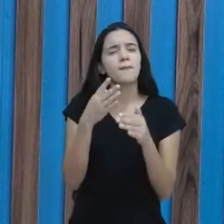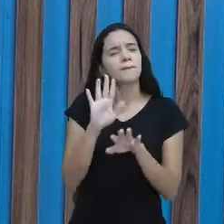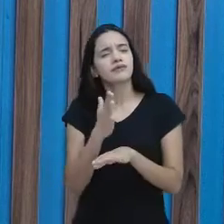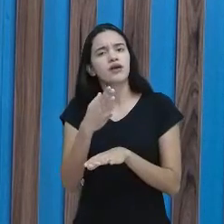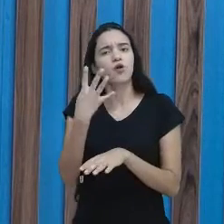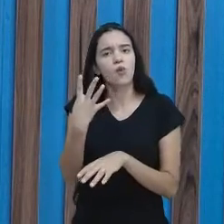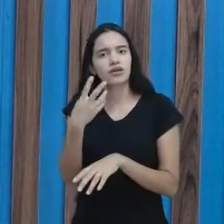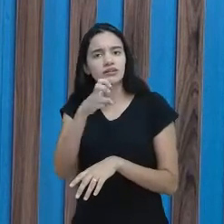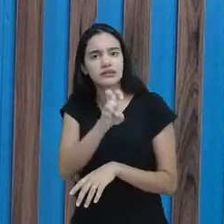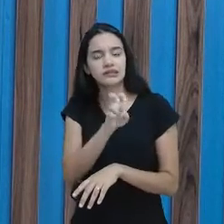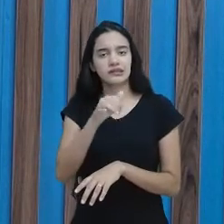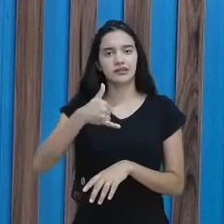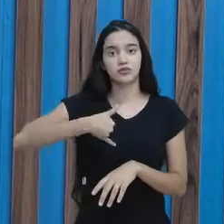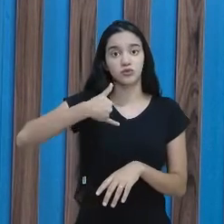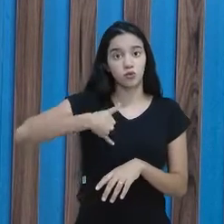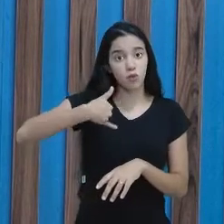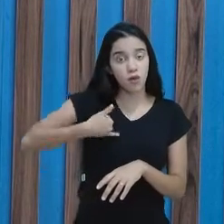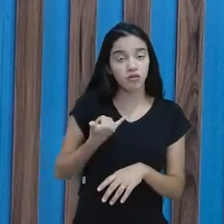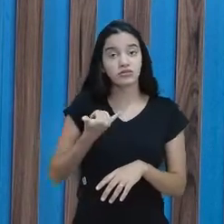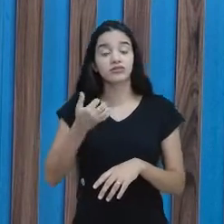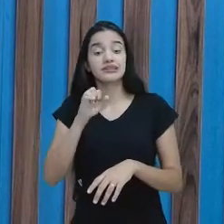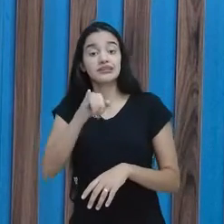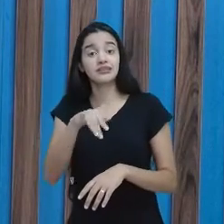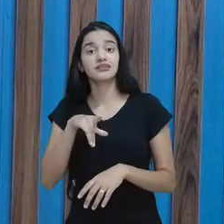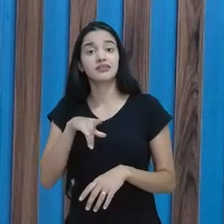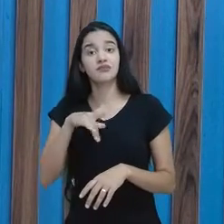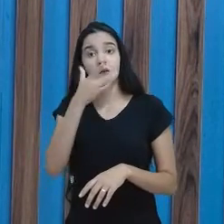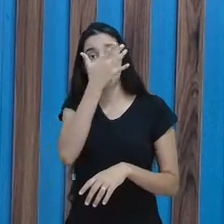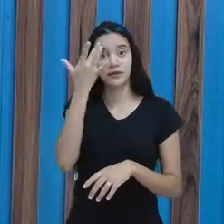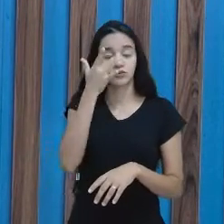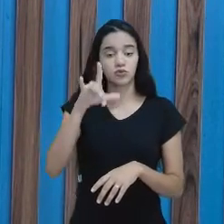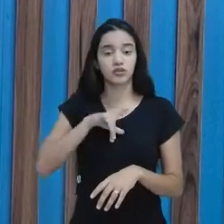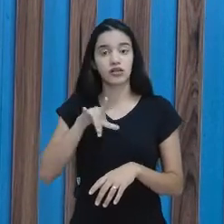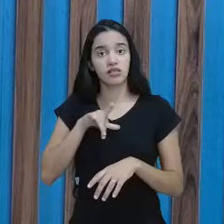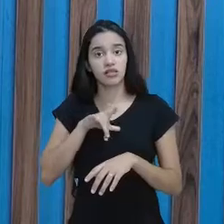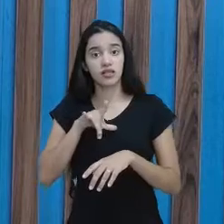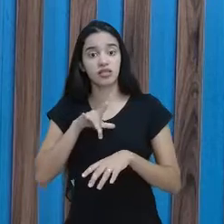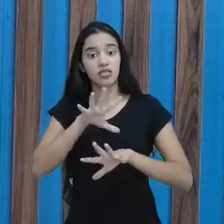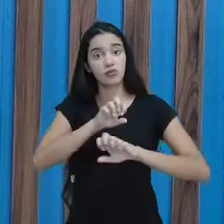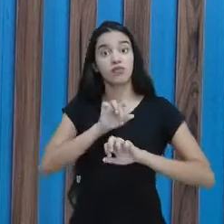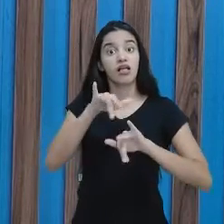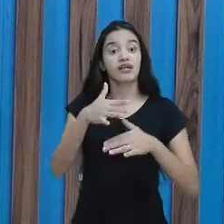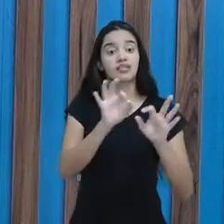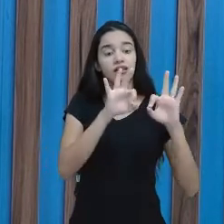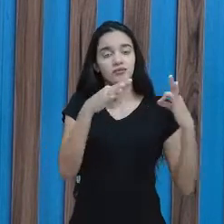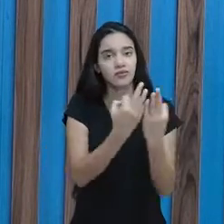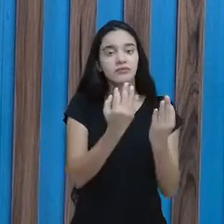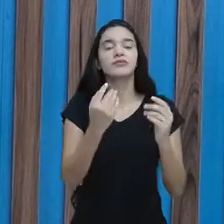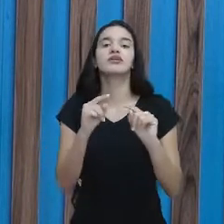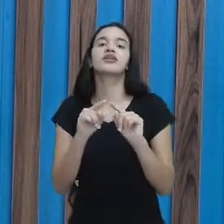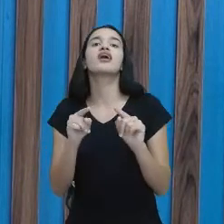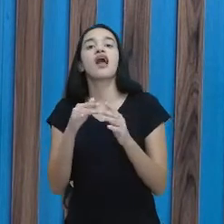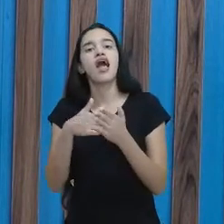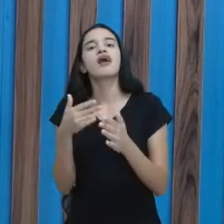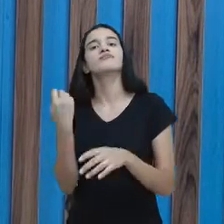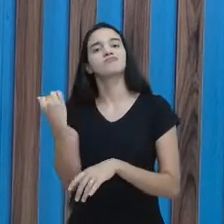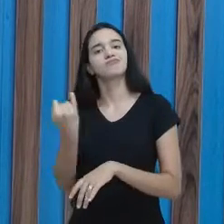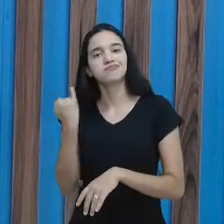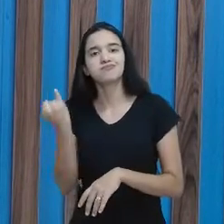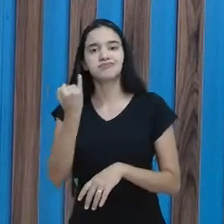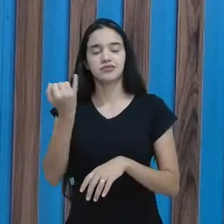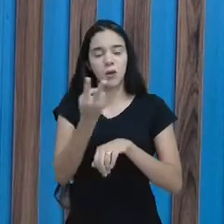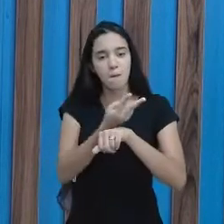se você tiver casos na família. Se você não tiver, a partir de 50 anos, já é importante procurar um médico, porque